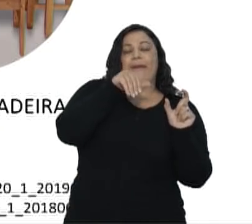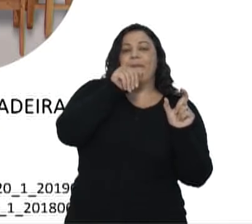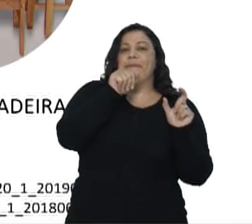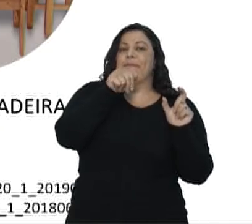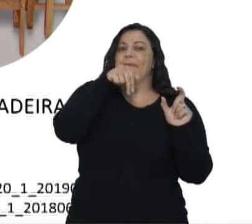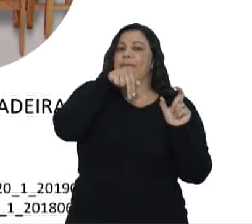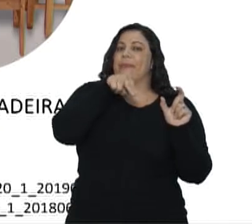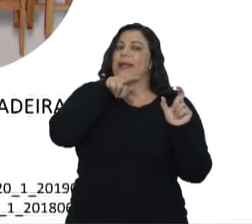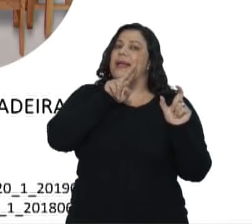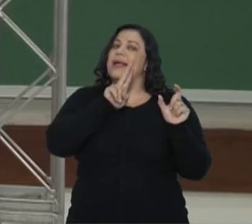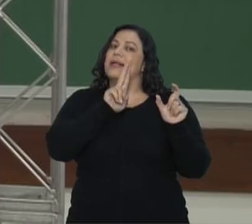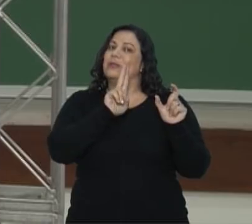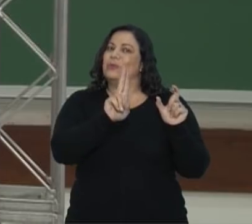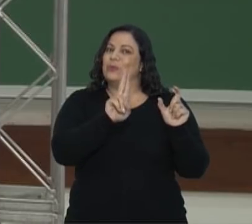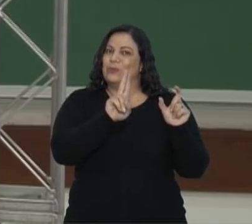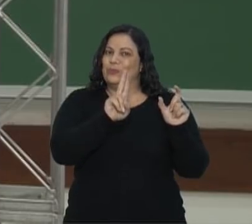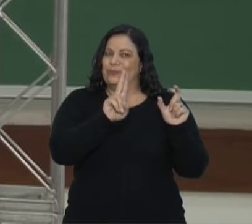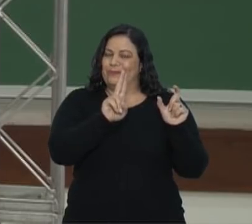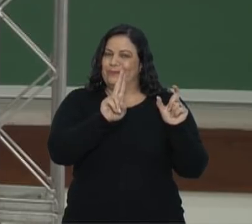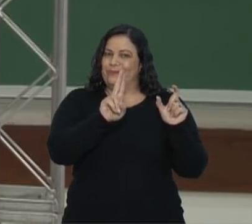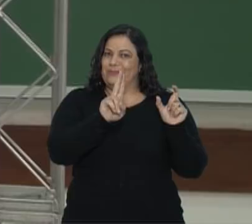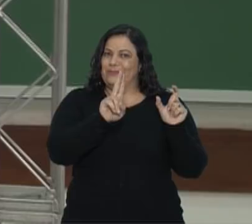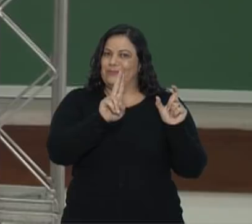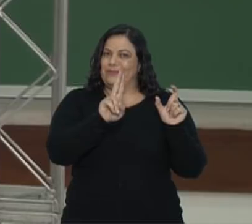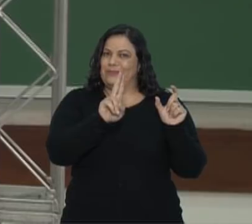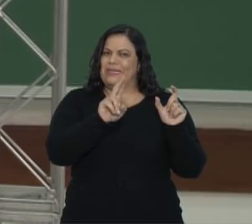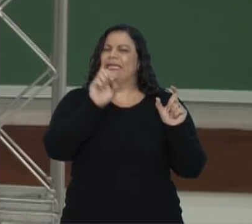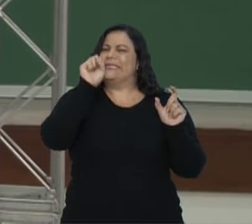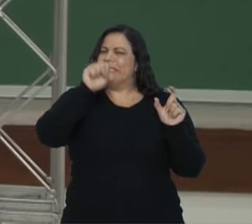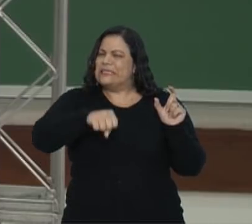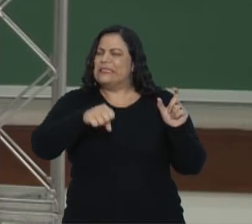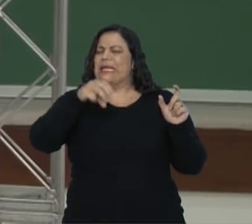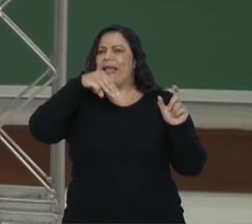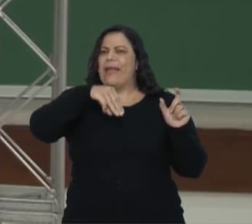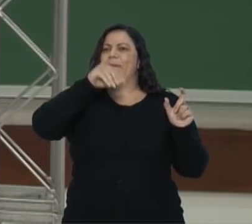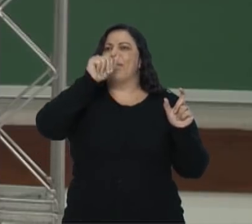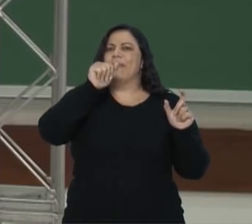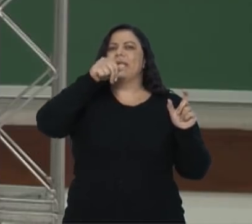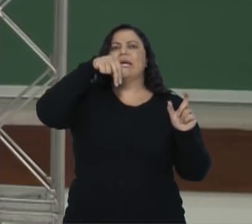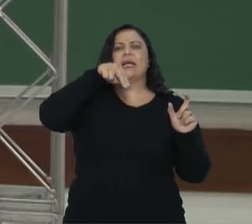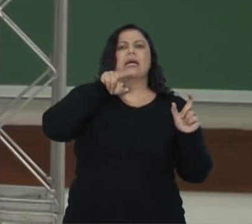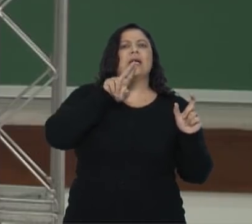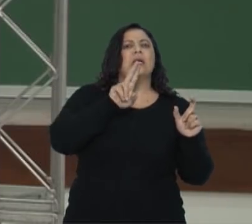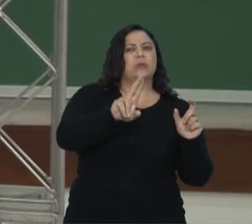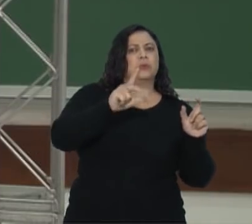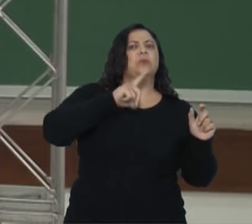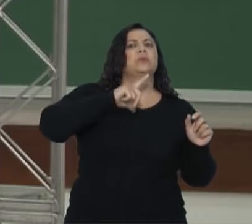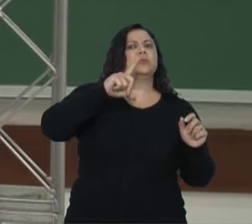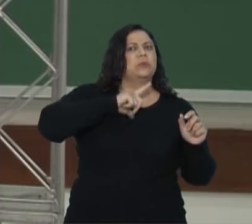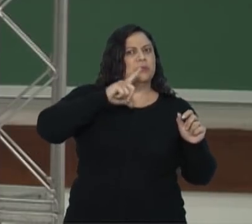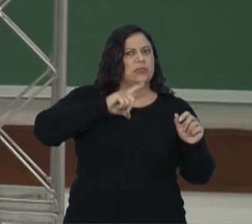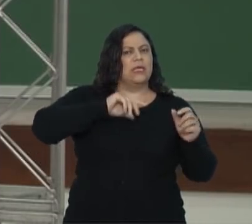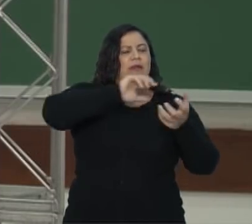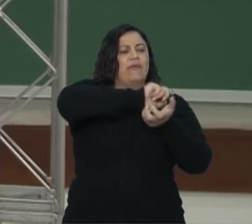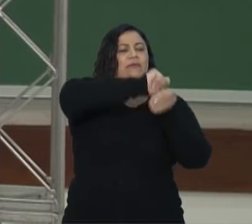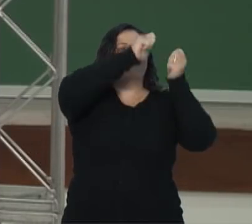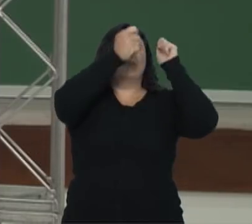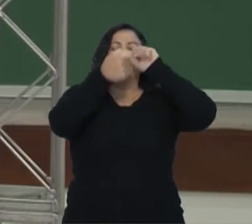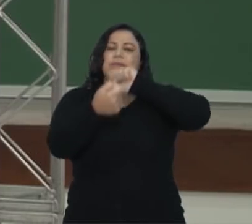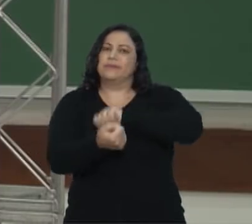manufaturado. Eu tirei o não. Então, se é manufaturado, teve um processo, teve